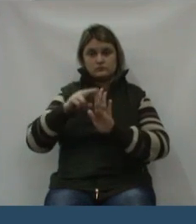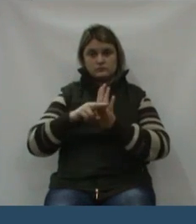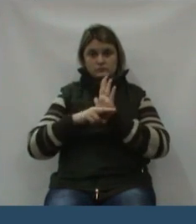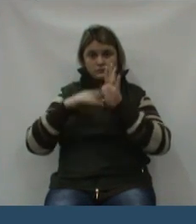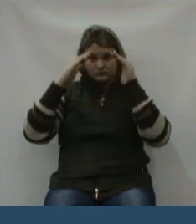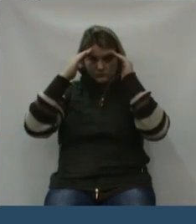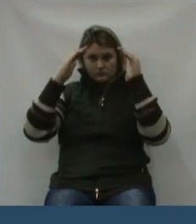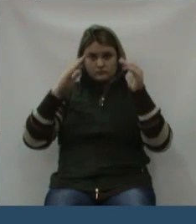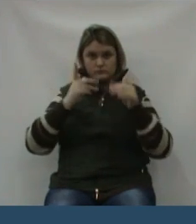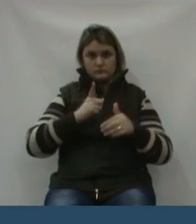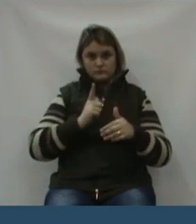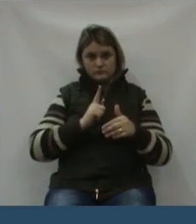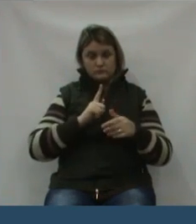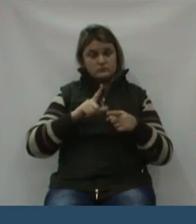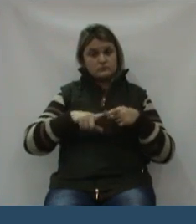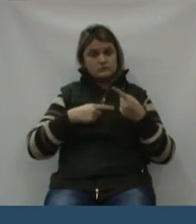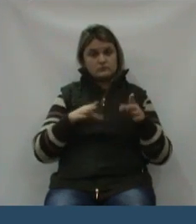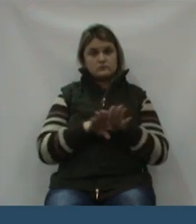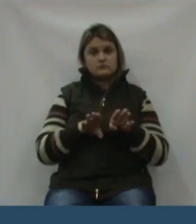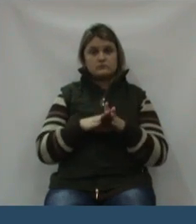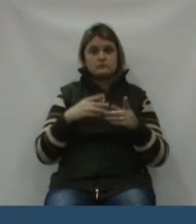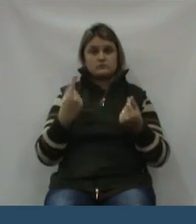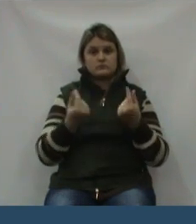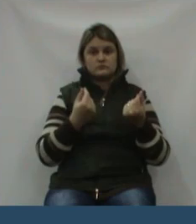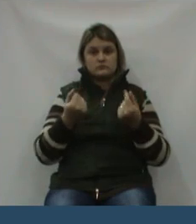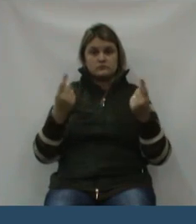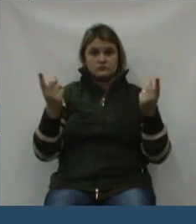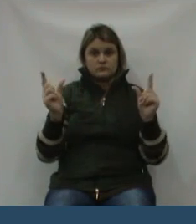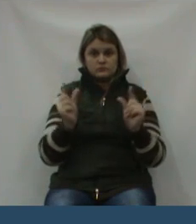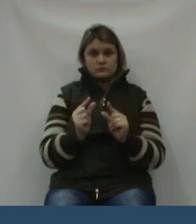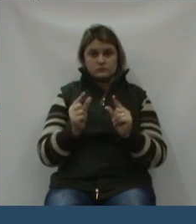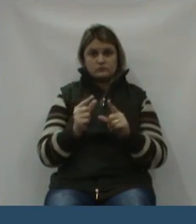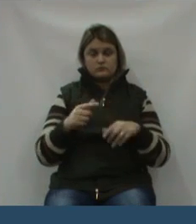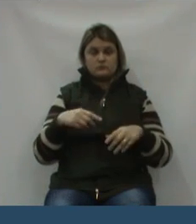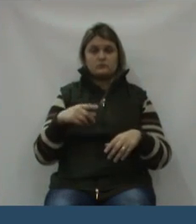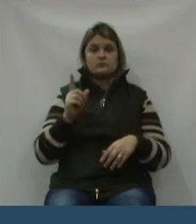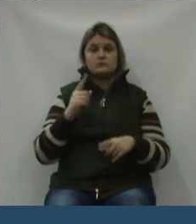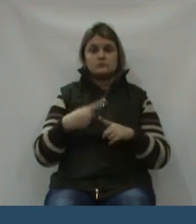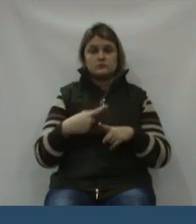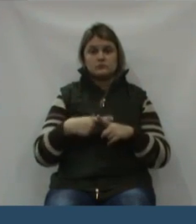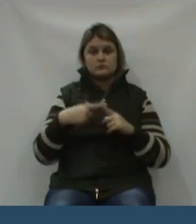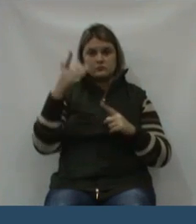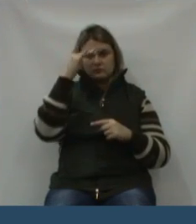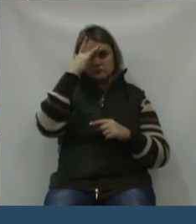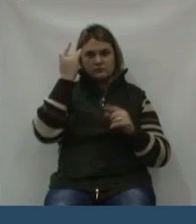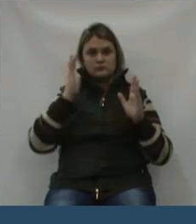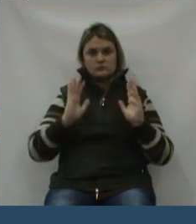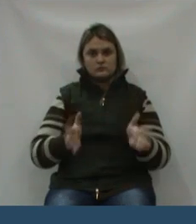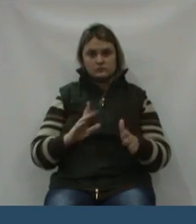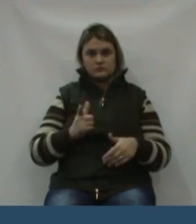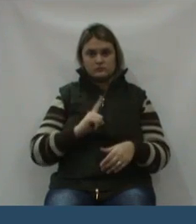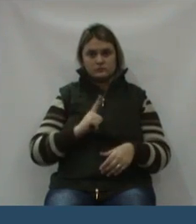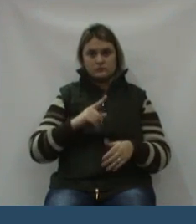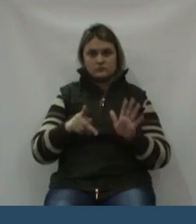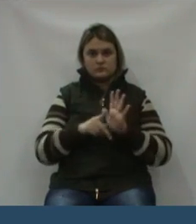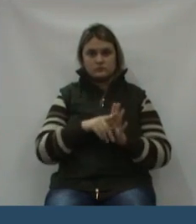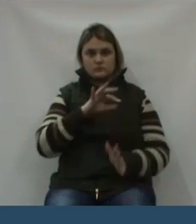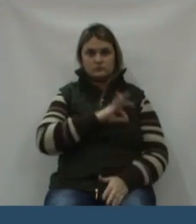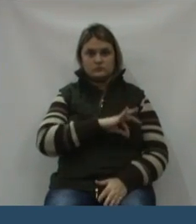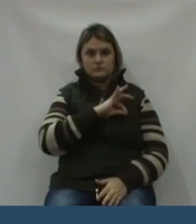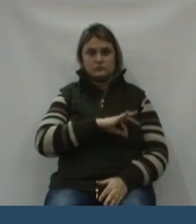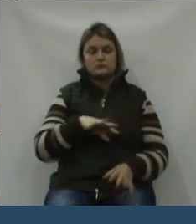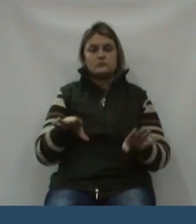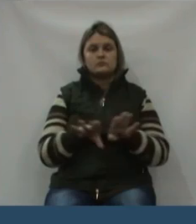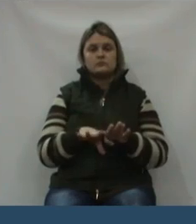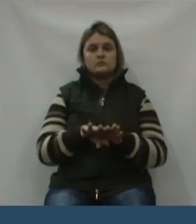e a segunda questão, a questão da economia. Economia aos cofres públicos, porque o funcionário já tem o seu salário. E